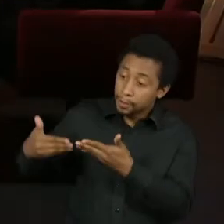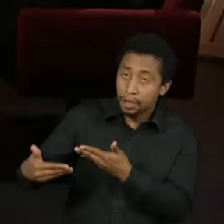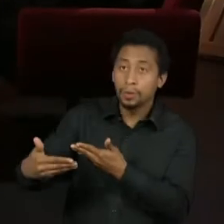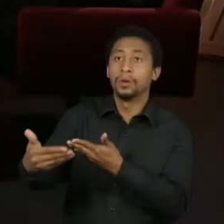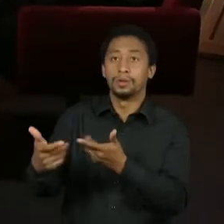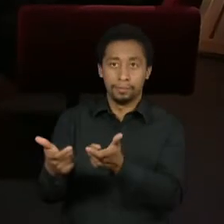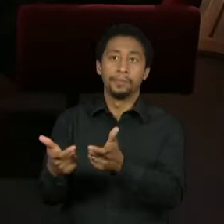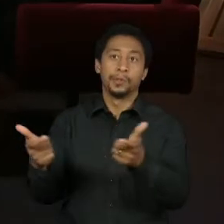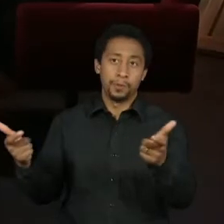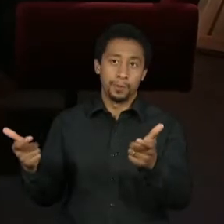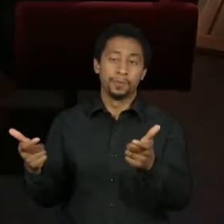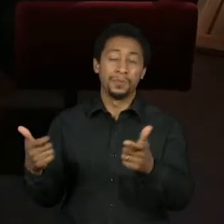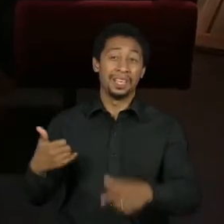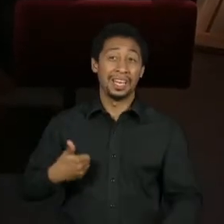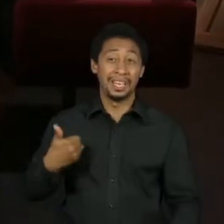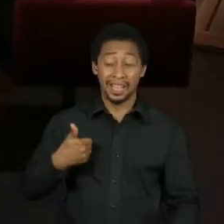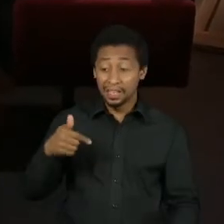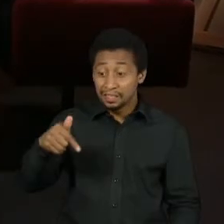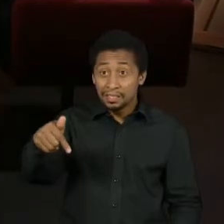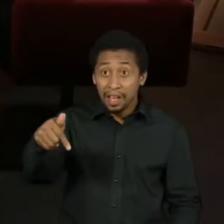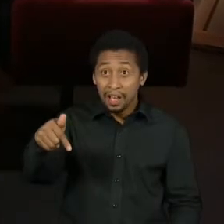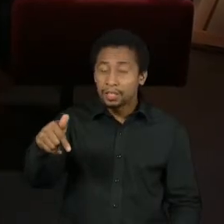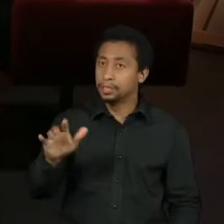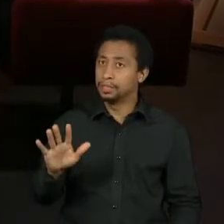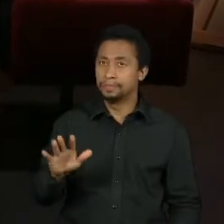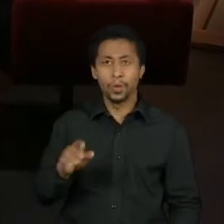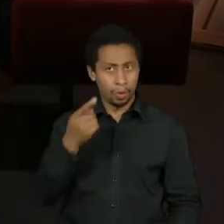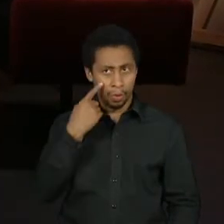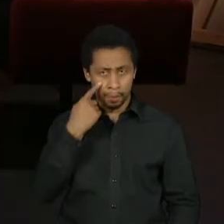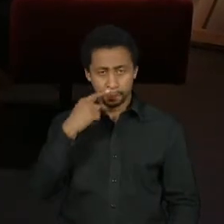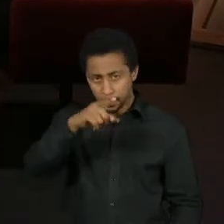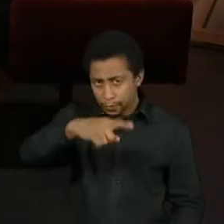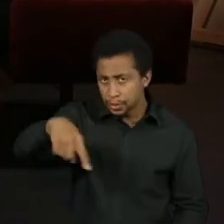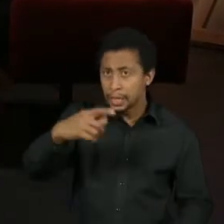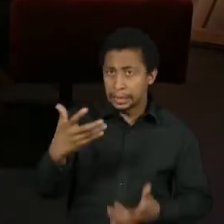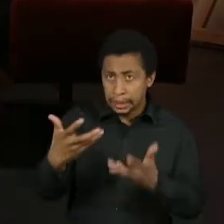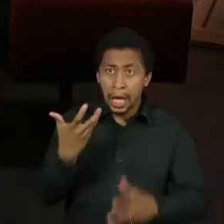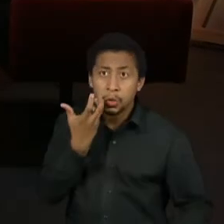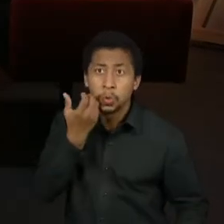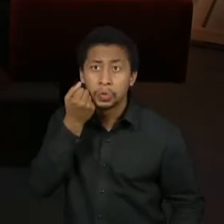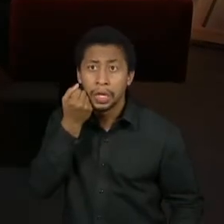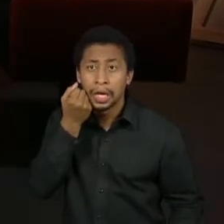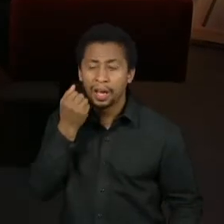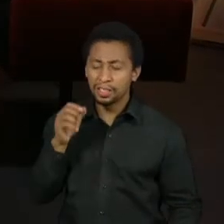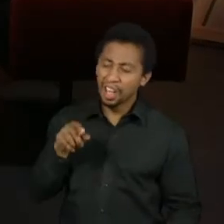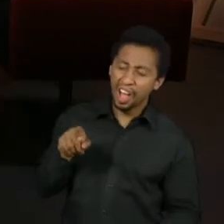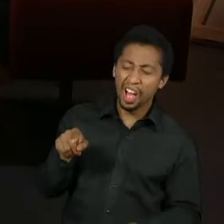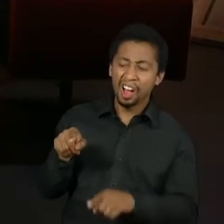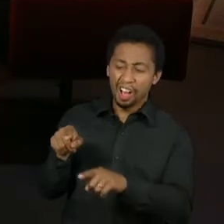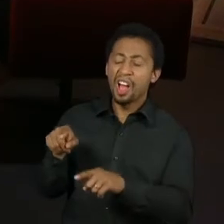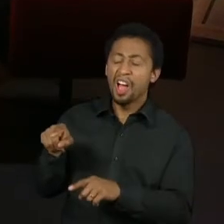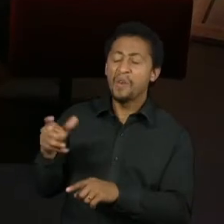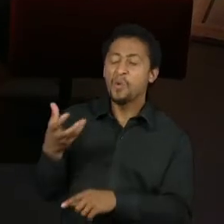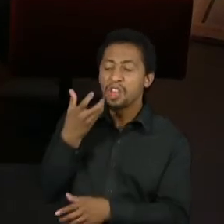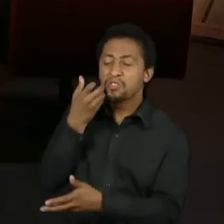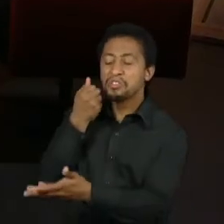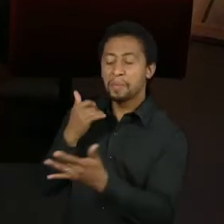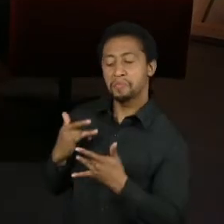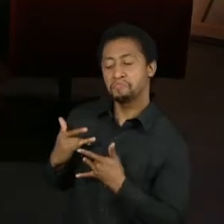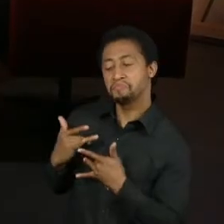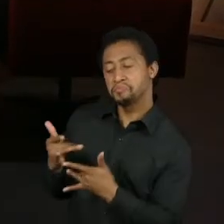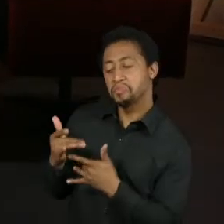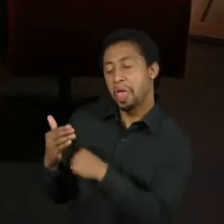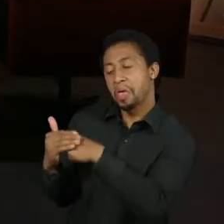sete assim você vai adotar pensa que tá fazendo caridade Não adote adoção não é caridade e não entra a